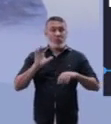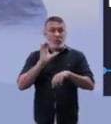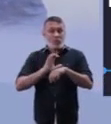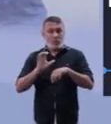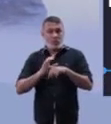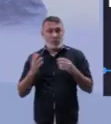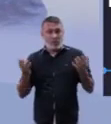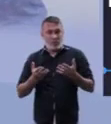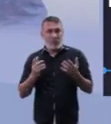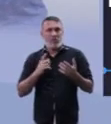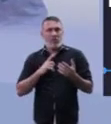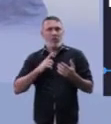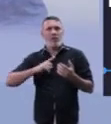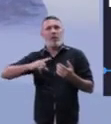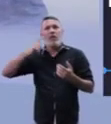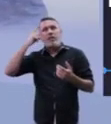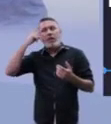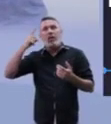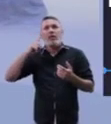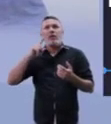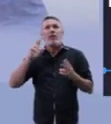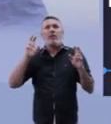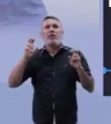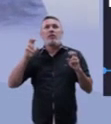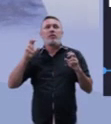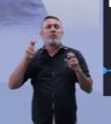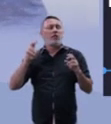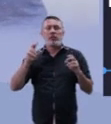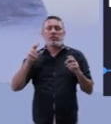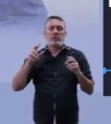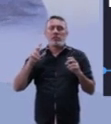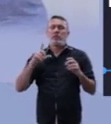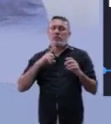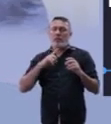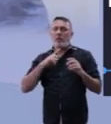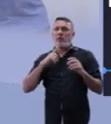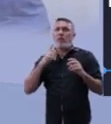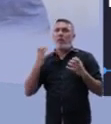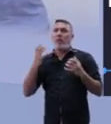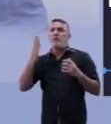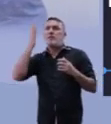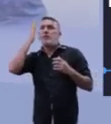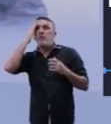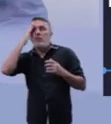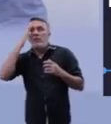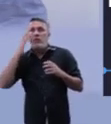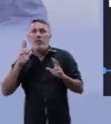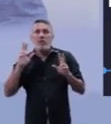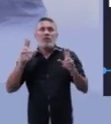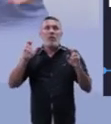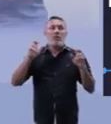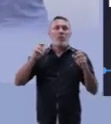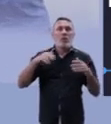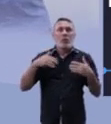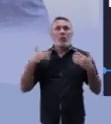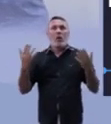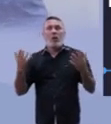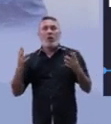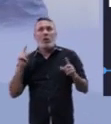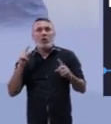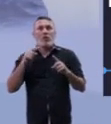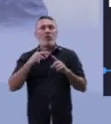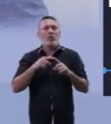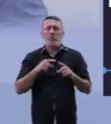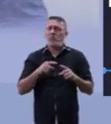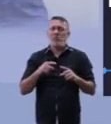nisso. No nosso curso, nós não temos essa ideia de adivinhar o tema. Tomara que sim, né? Caiu um